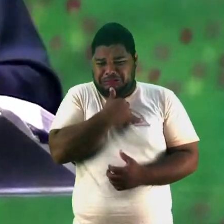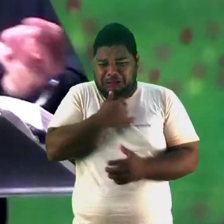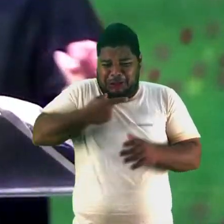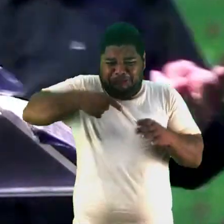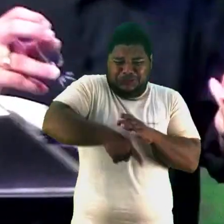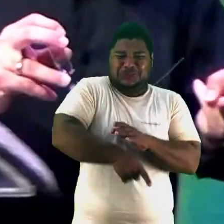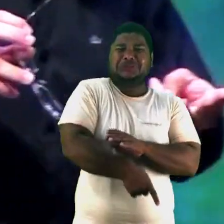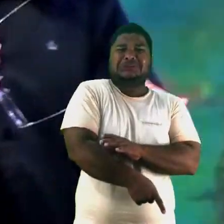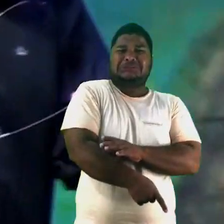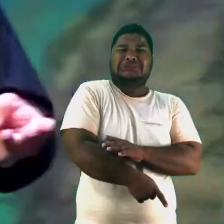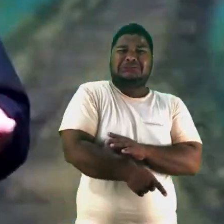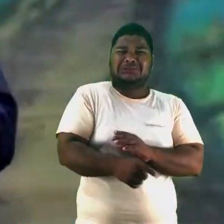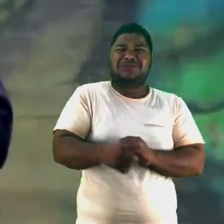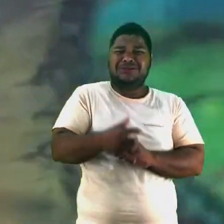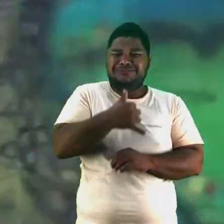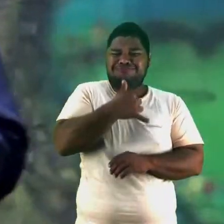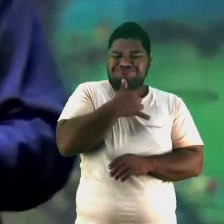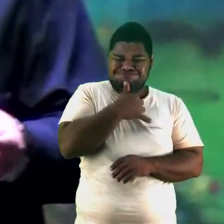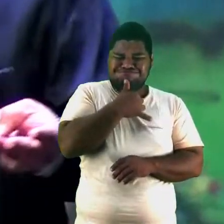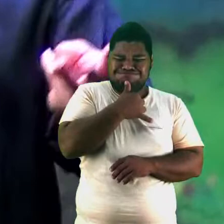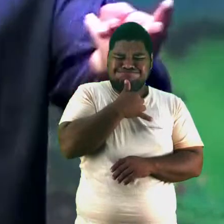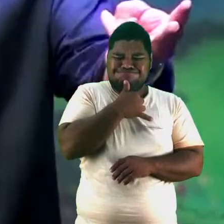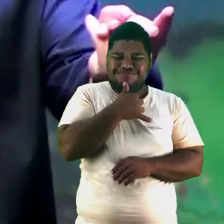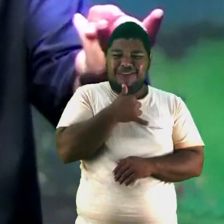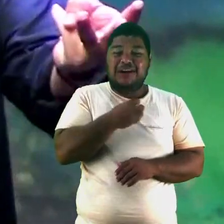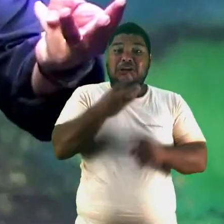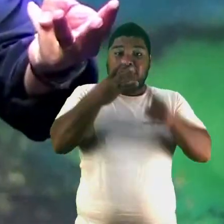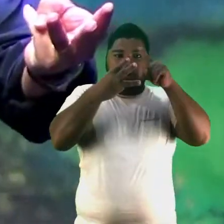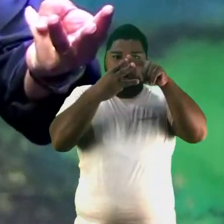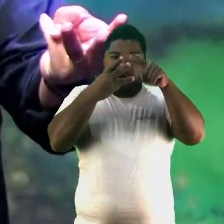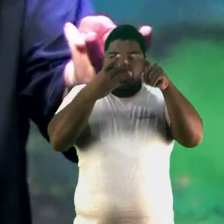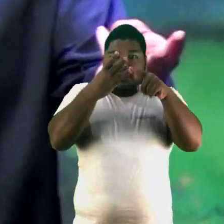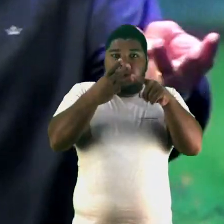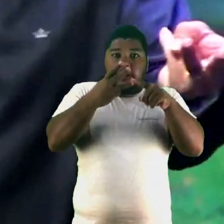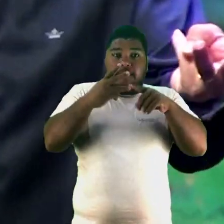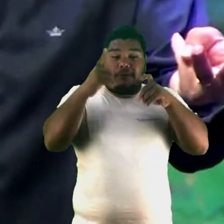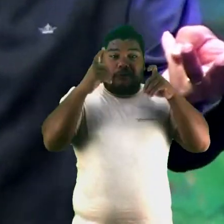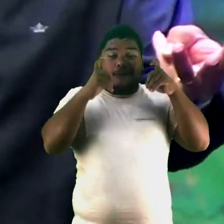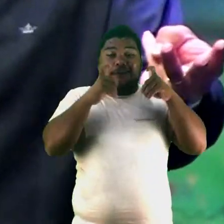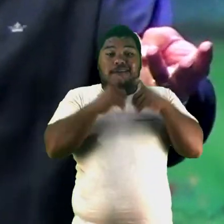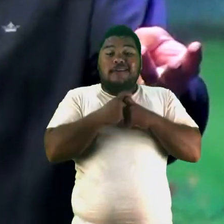E a depressão, ela é marcada por 3 características distintas.